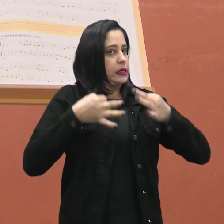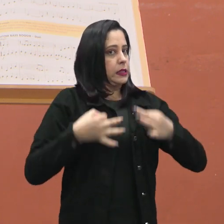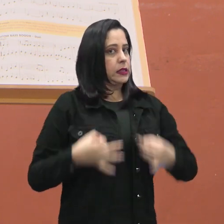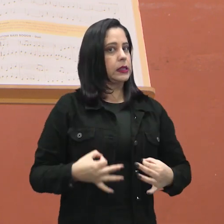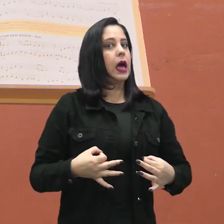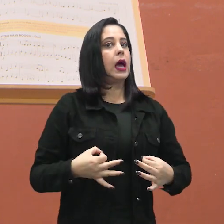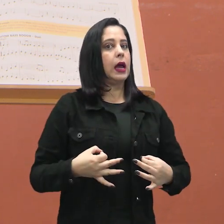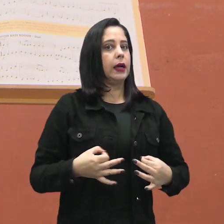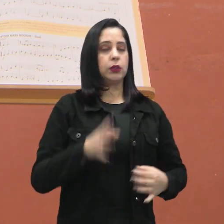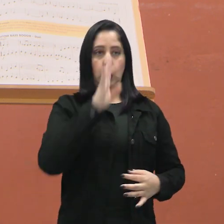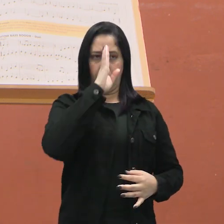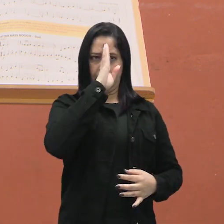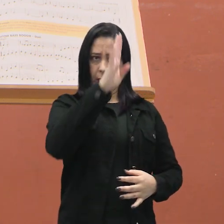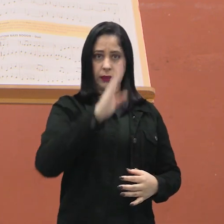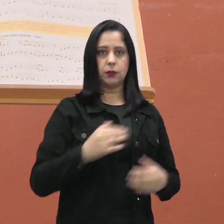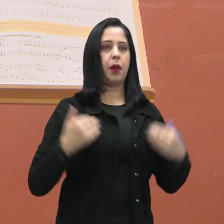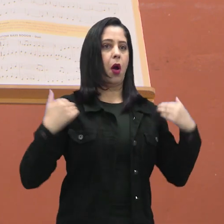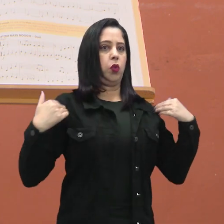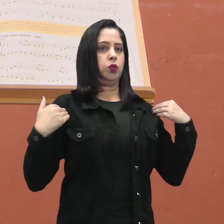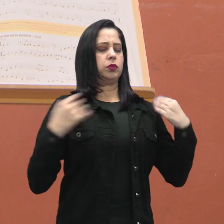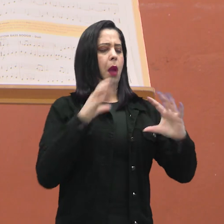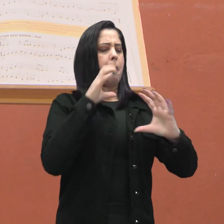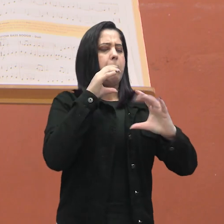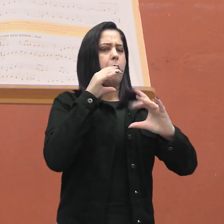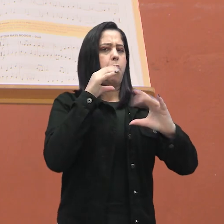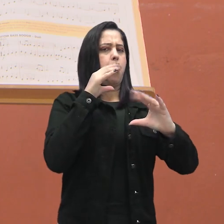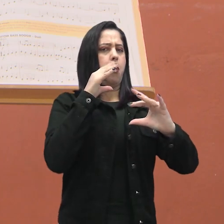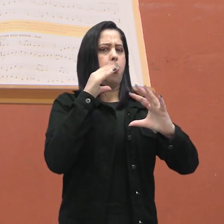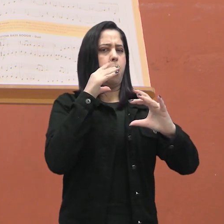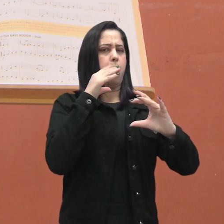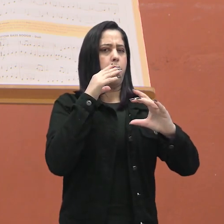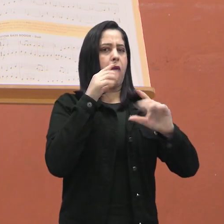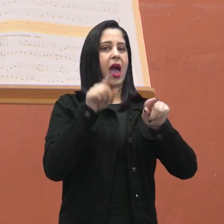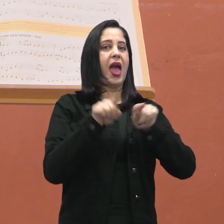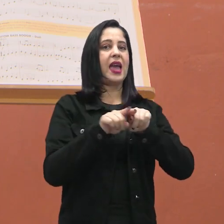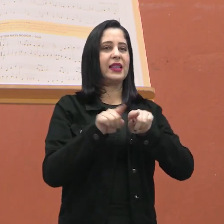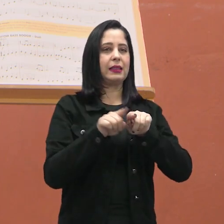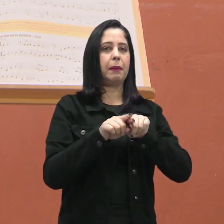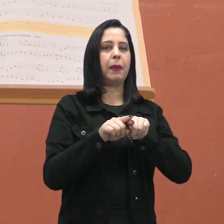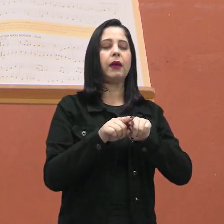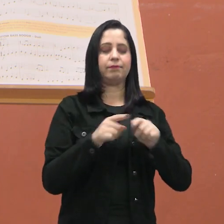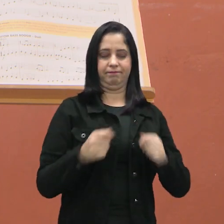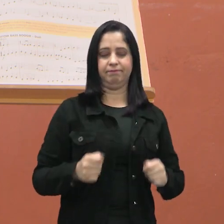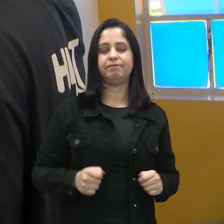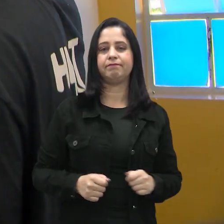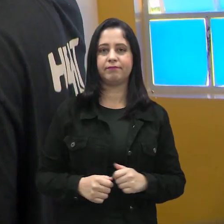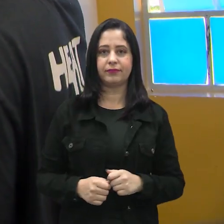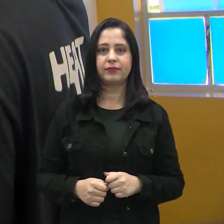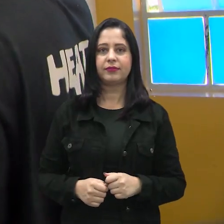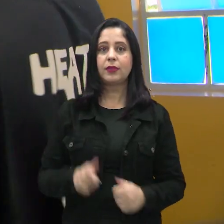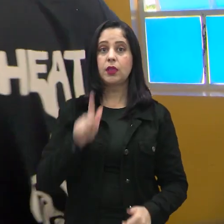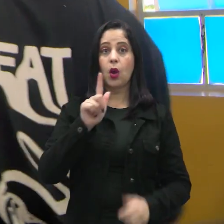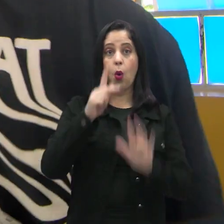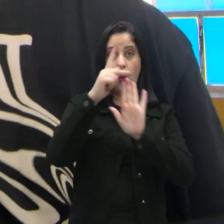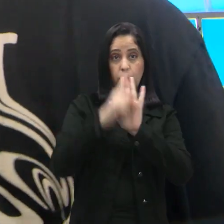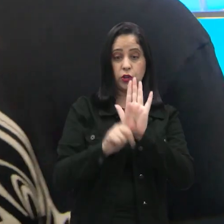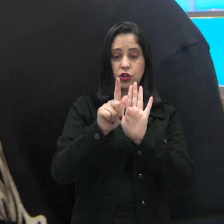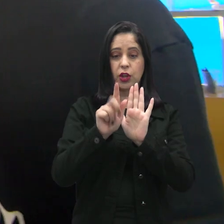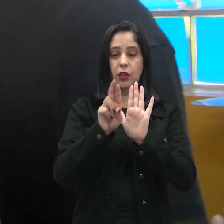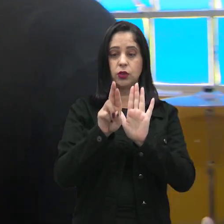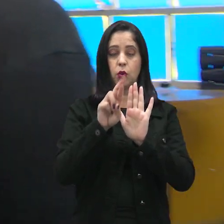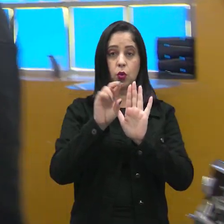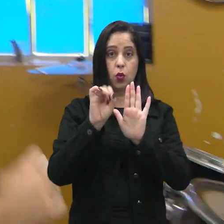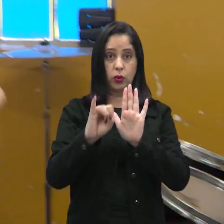postura principalmente, a postura assim do corpo e a postura com o instrumento também. O Guri oferece